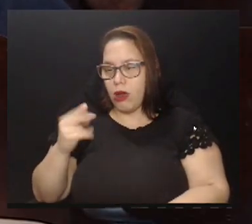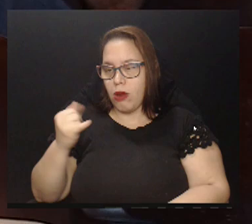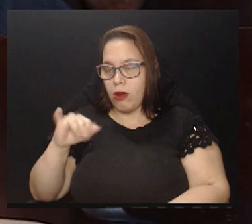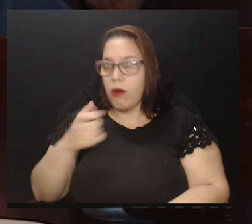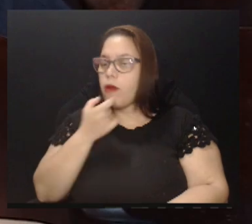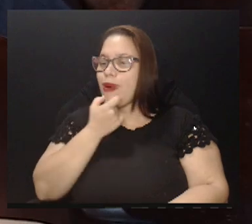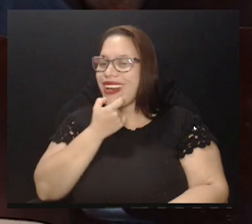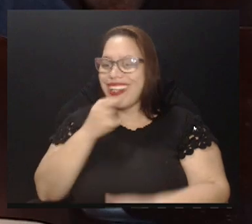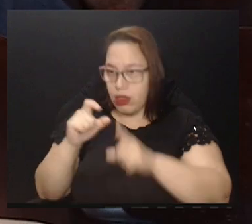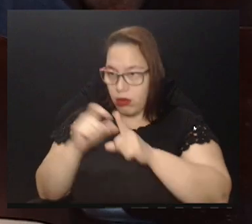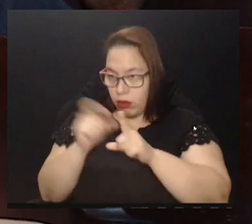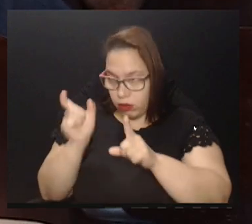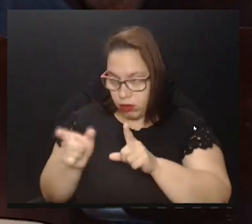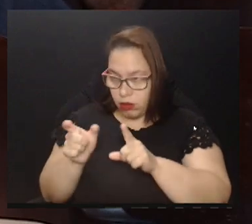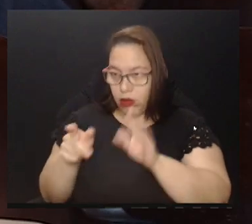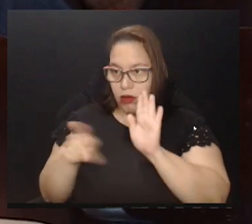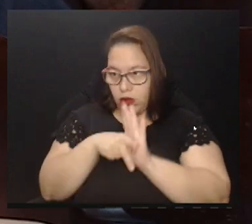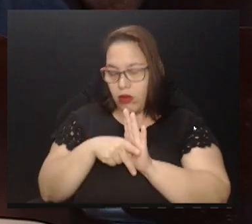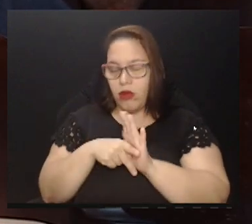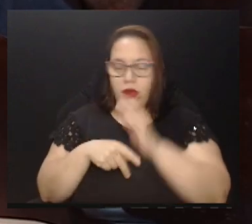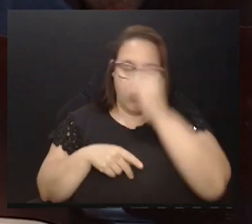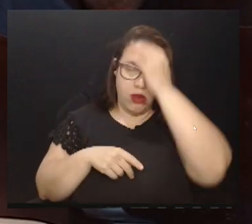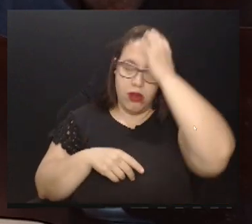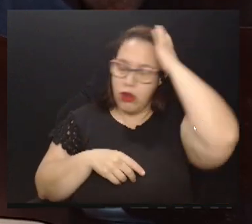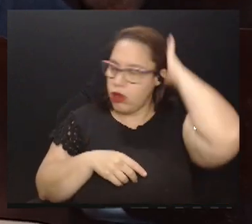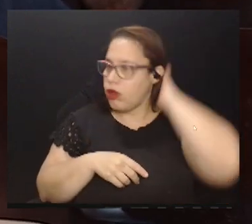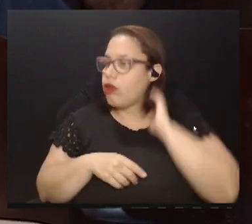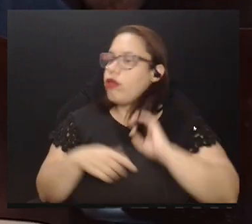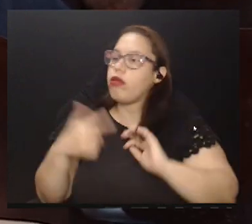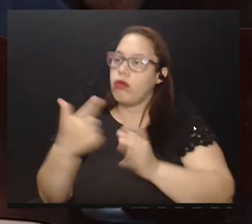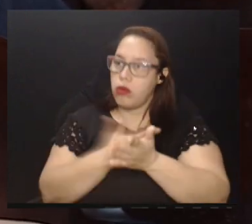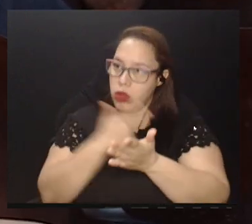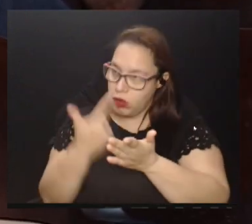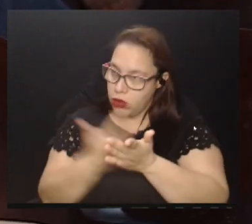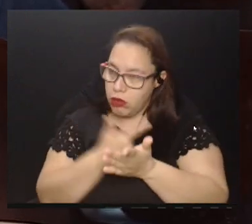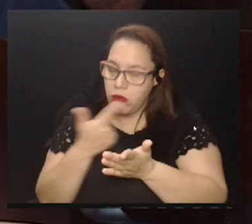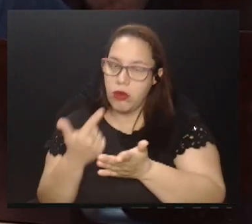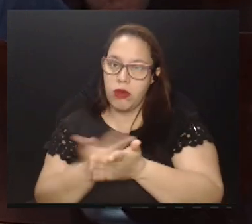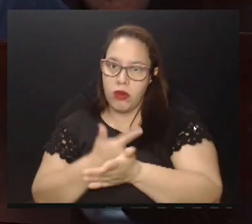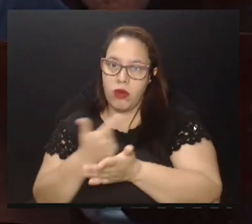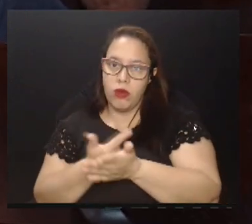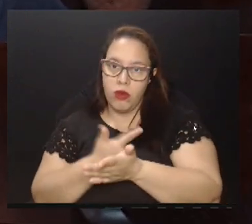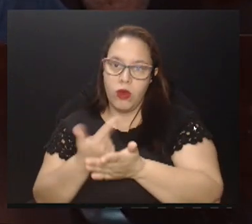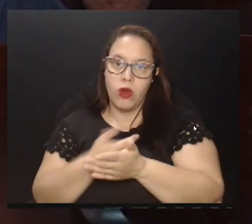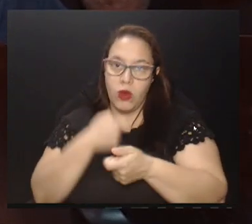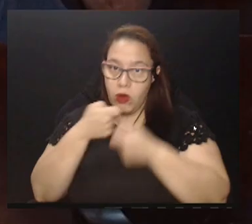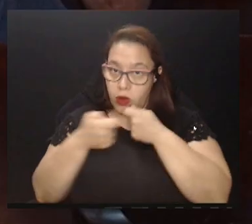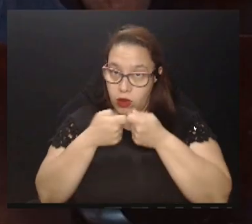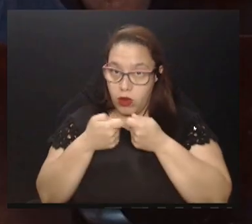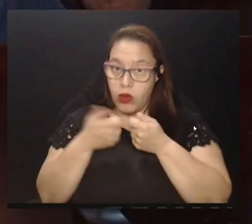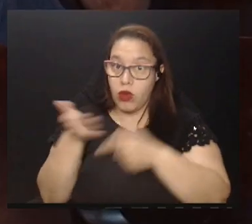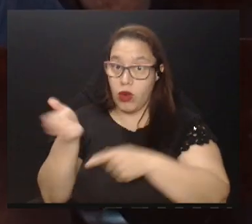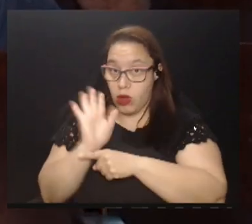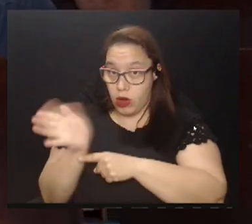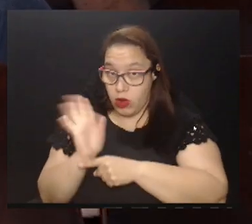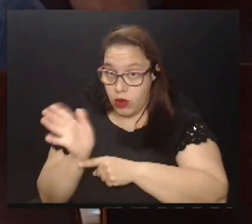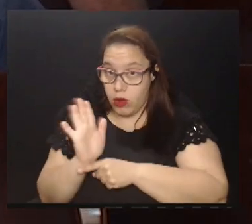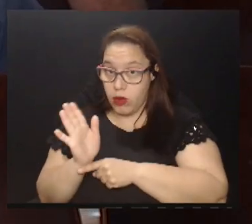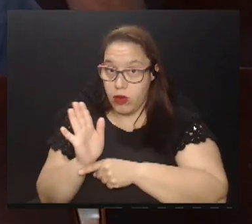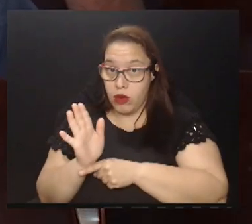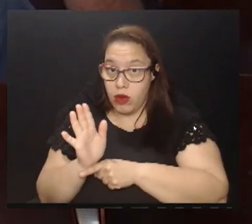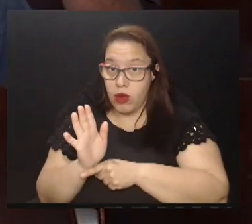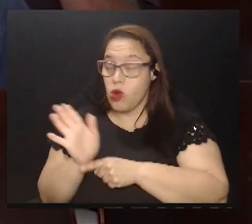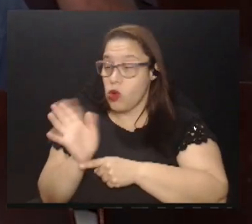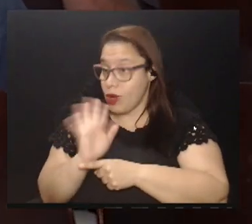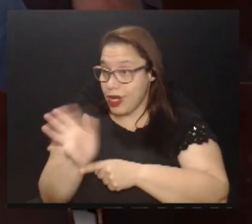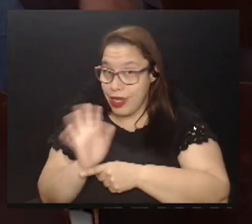fui para publicidade, fiz muitos comerciais, né? E agora estou com o cinema, né? Então, assim, no cinema você tem que